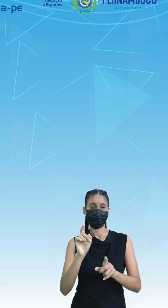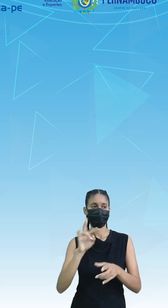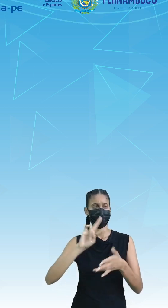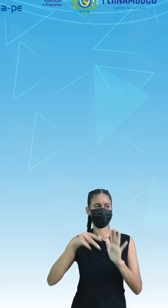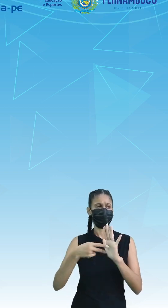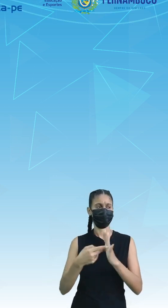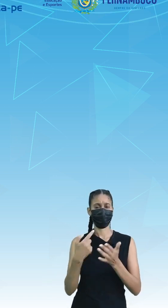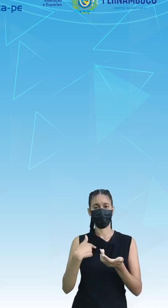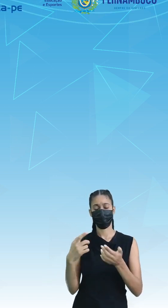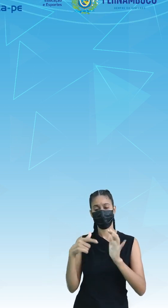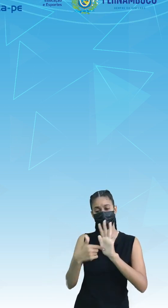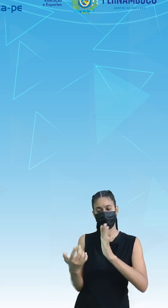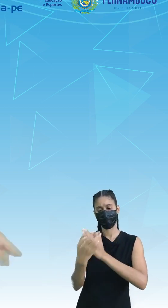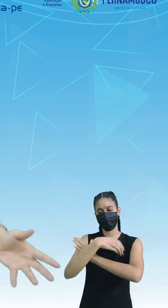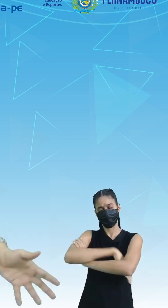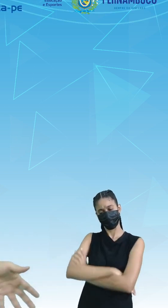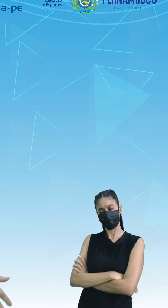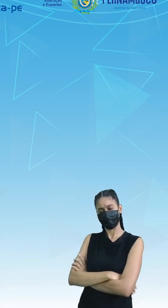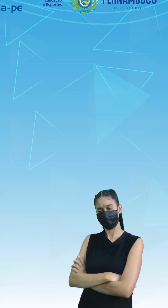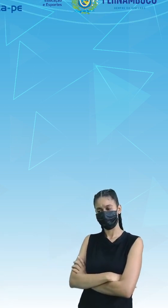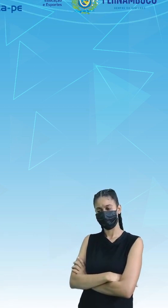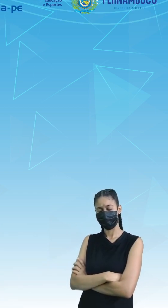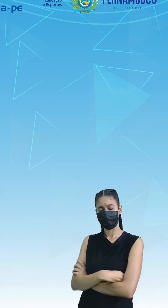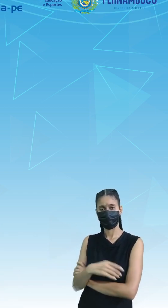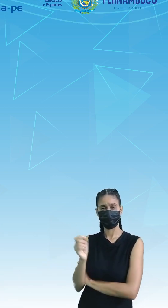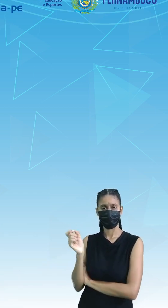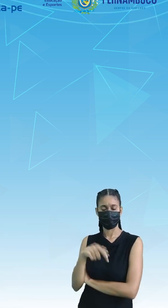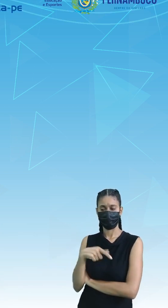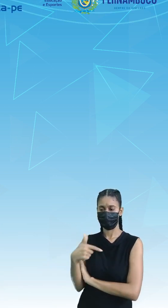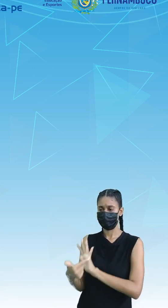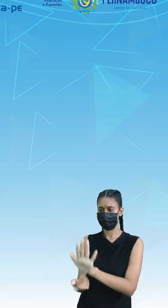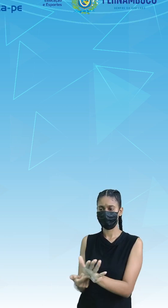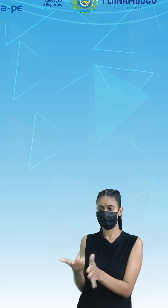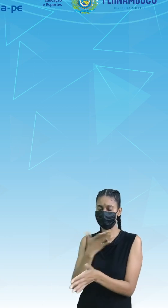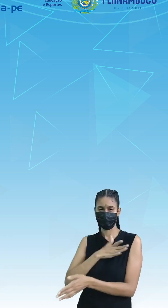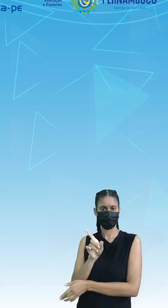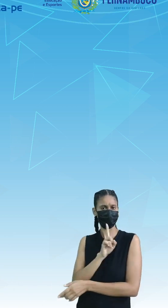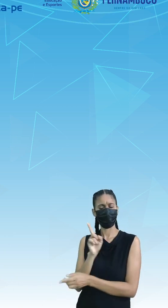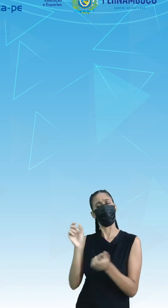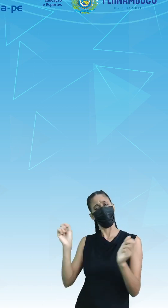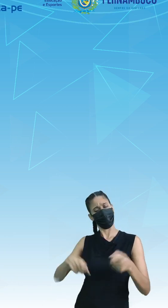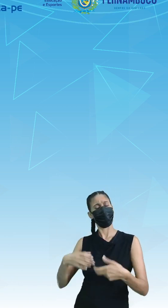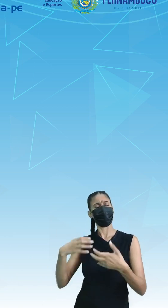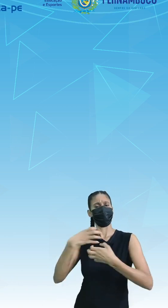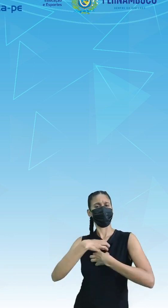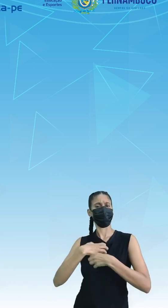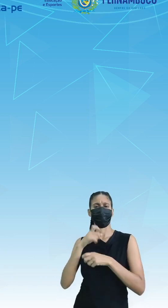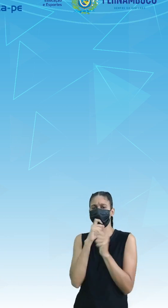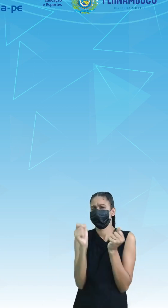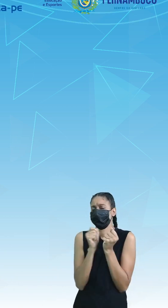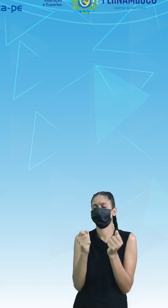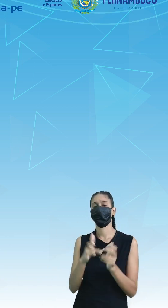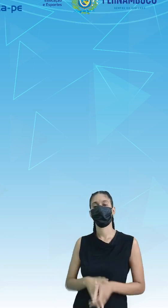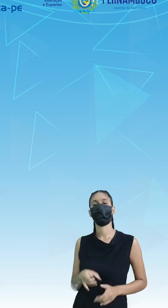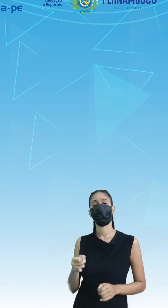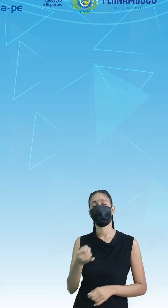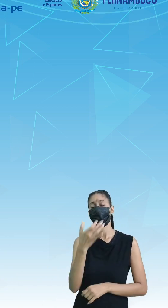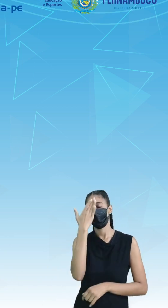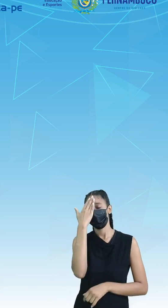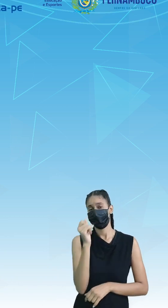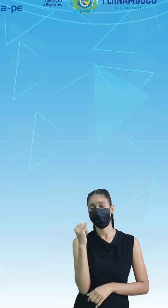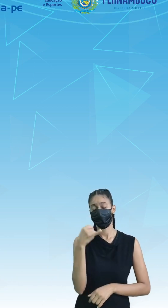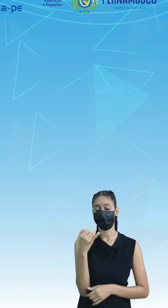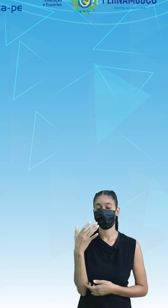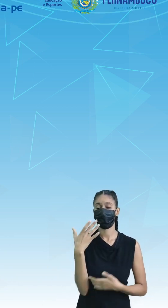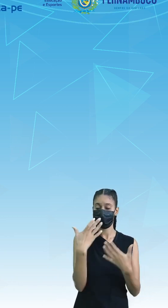eu estou indicando reprovação. Eu posso estar com frio, certo? Quem vai dizer que você está aprovando ou